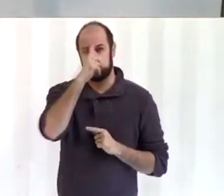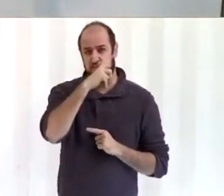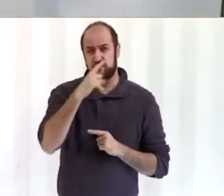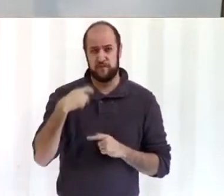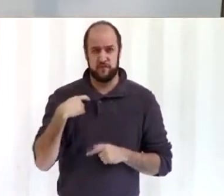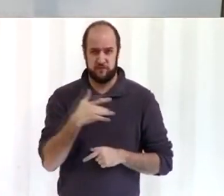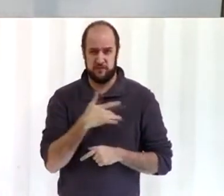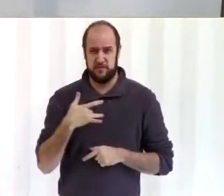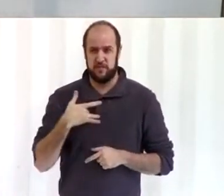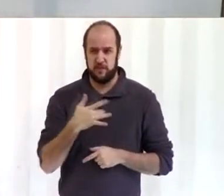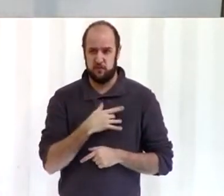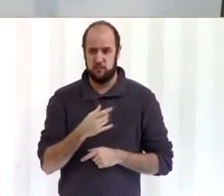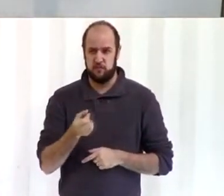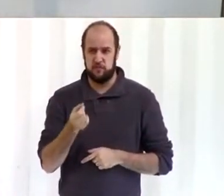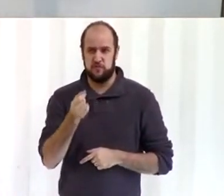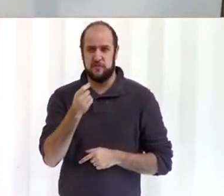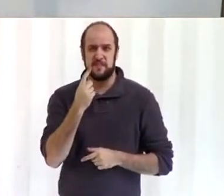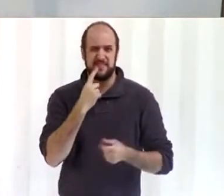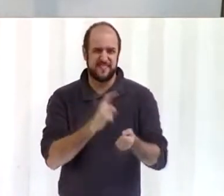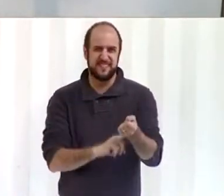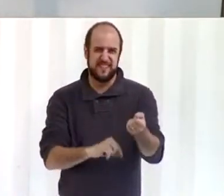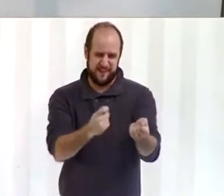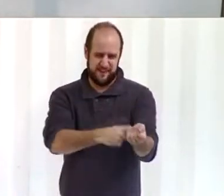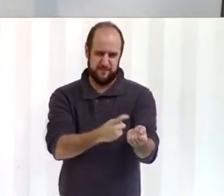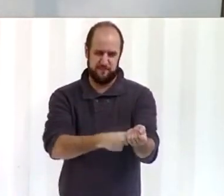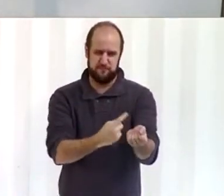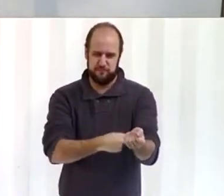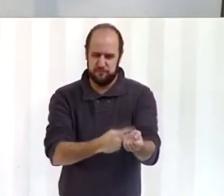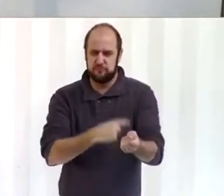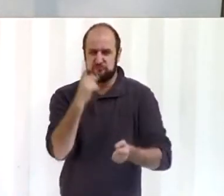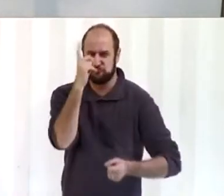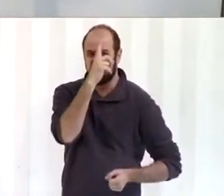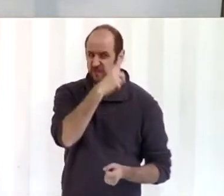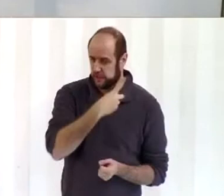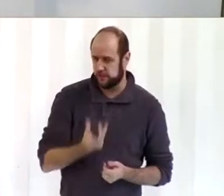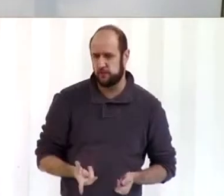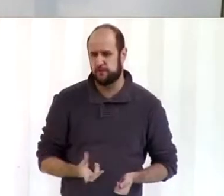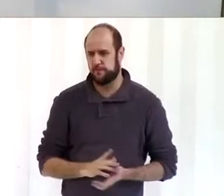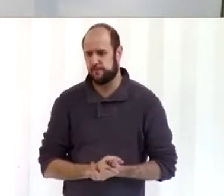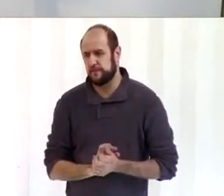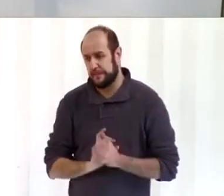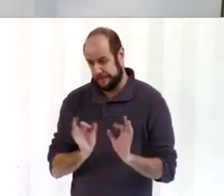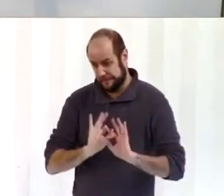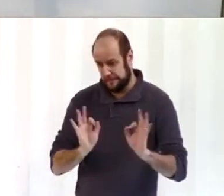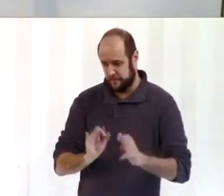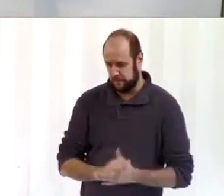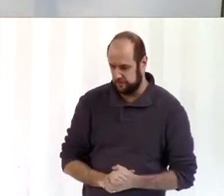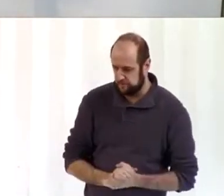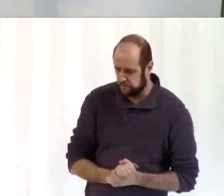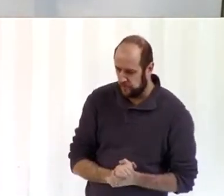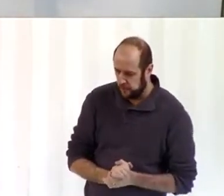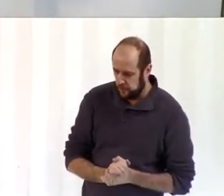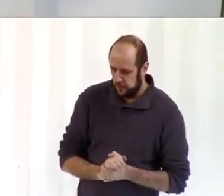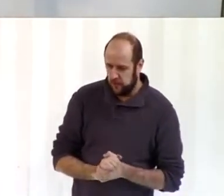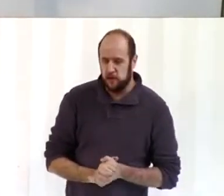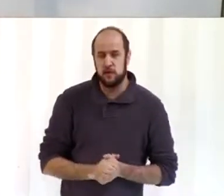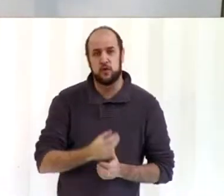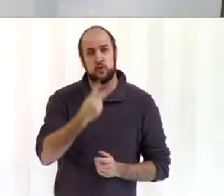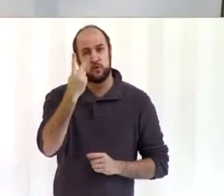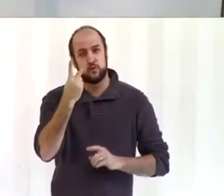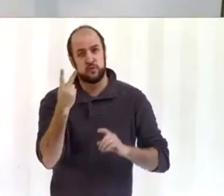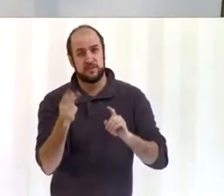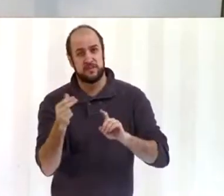de vascularização. O quadro dele é grave. E ele se internou depois de 2